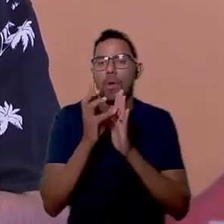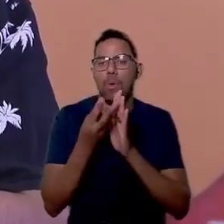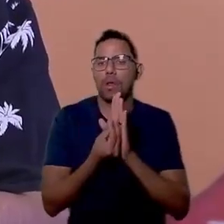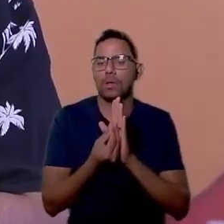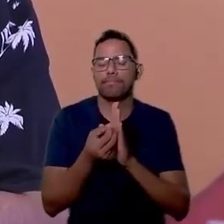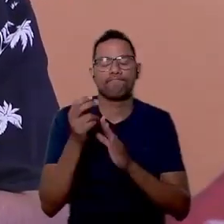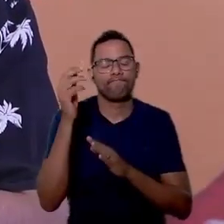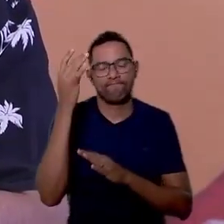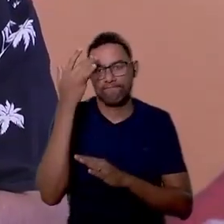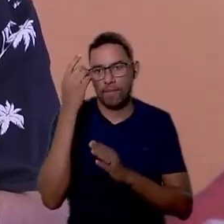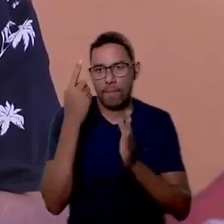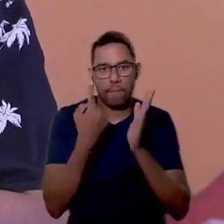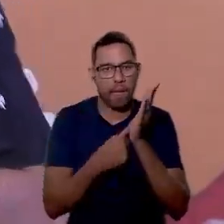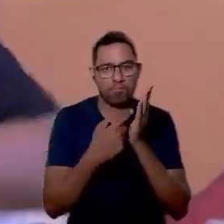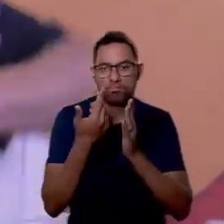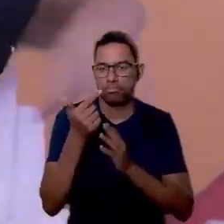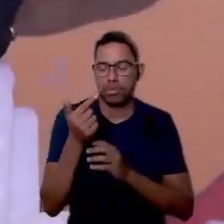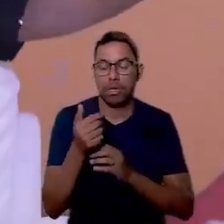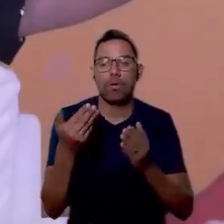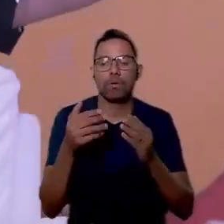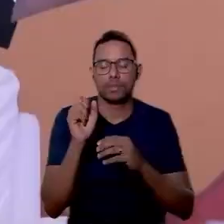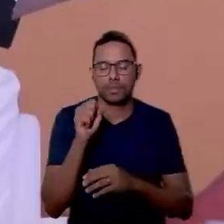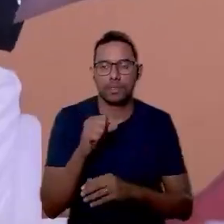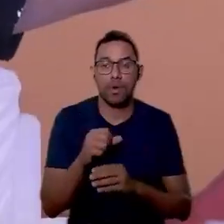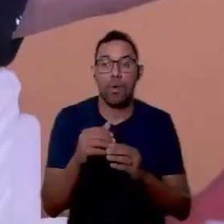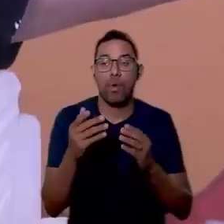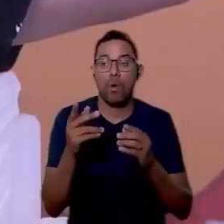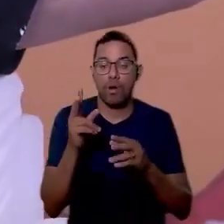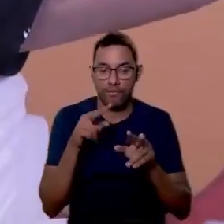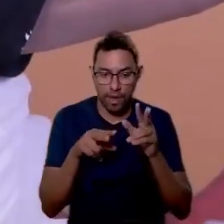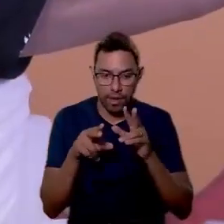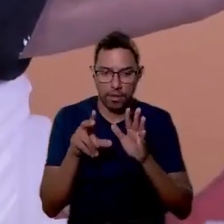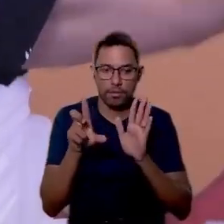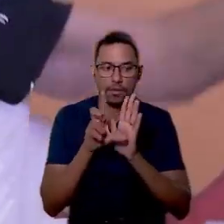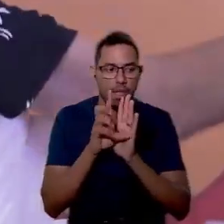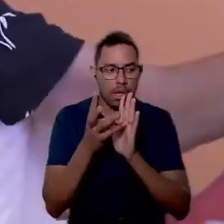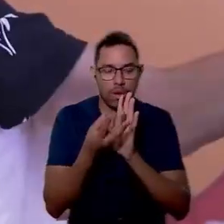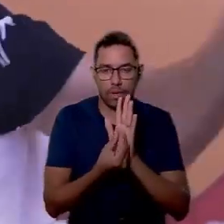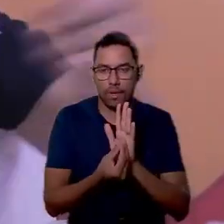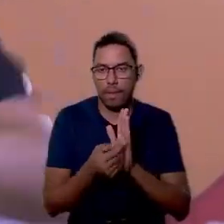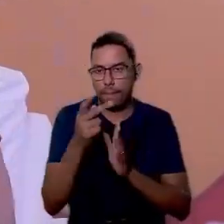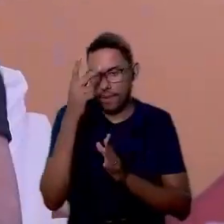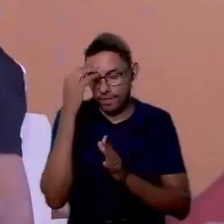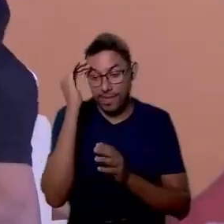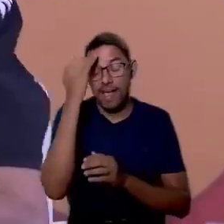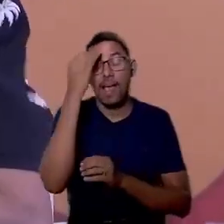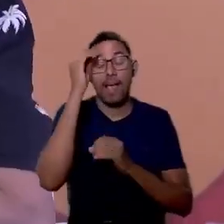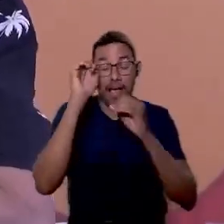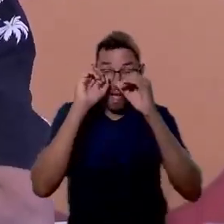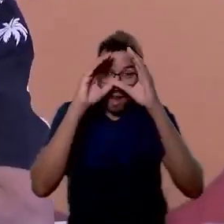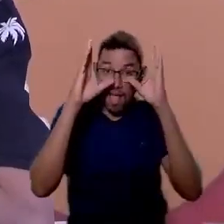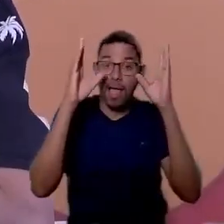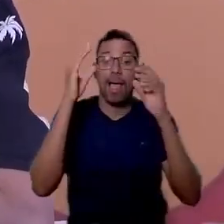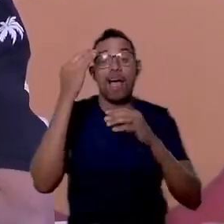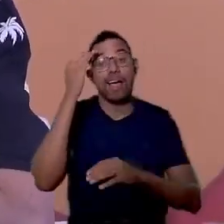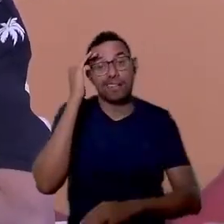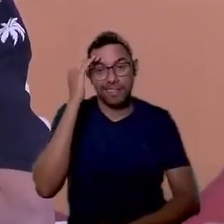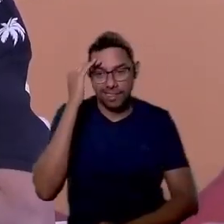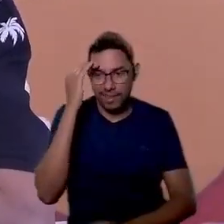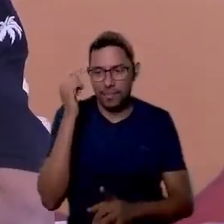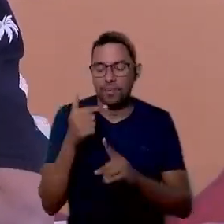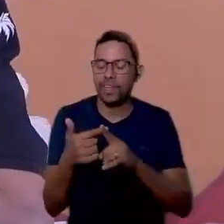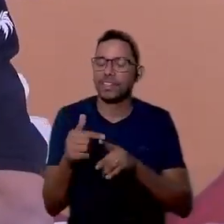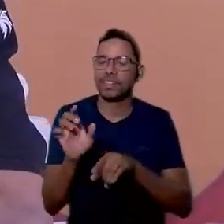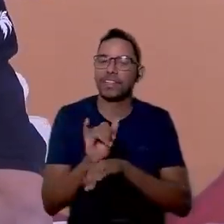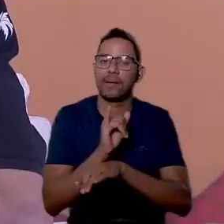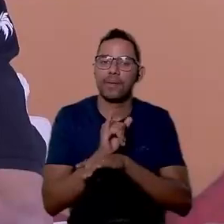Rouanet, agora está. Né? Hoje você vê bem grande aqui, Lei Rouanet. E as pessoas começam a entender o que é Lei Rouanet, porque também nós tivemos uma